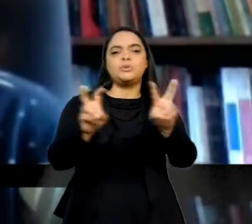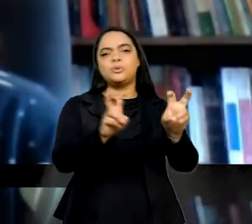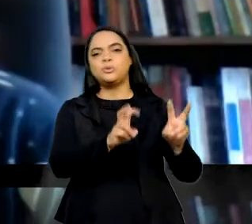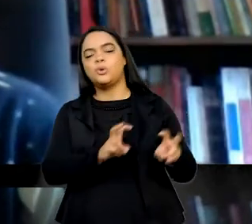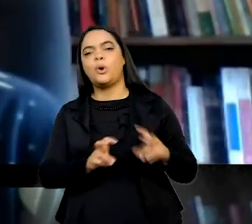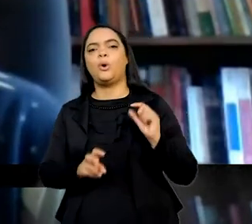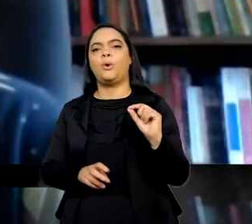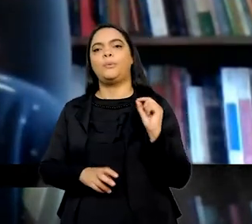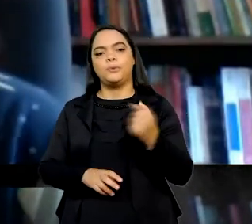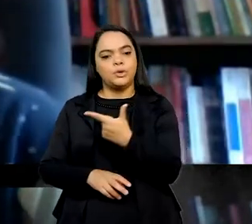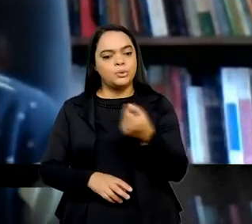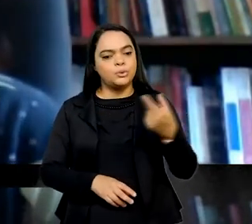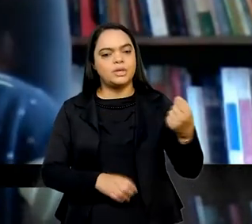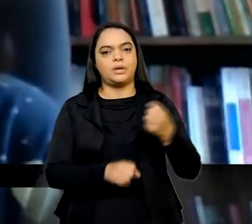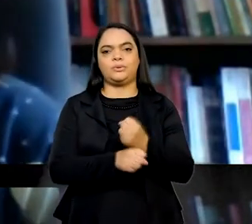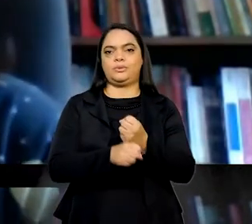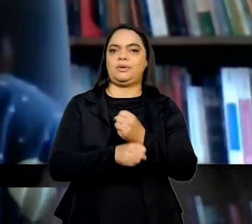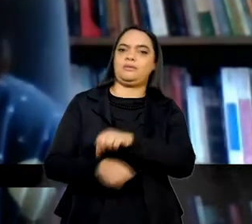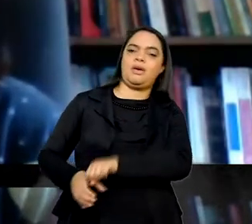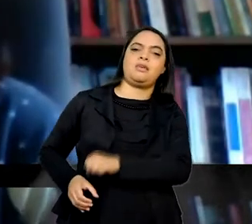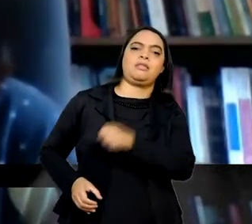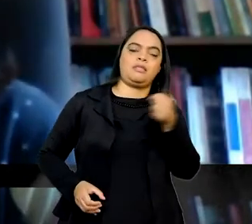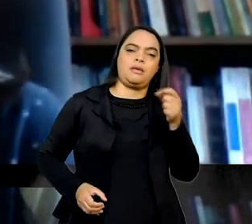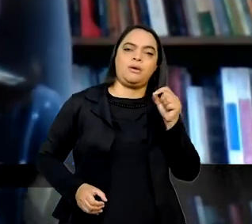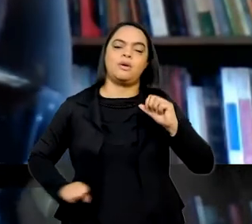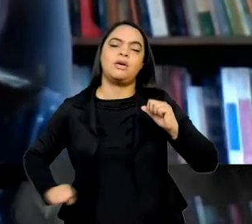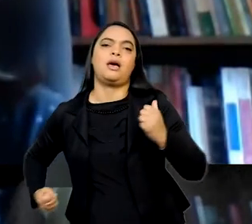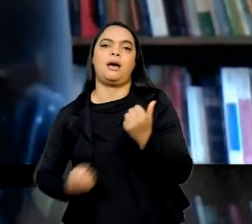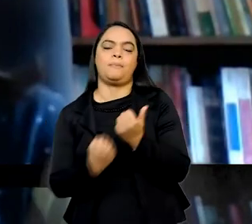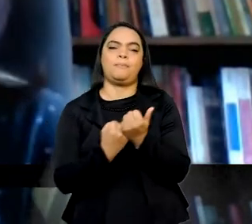sobre o Bicentenário da Independência, que acolha